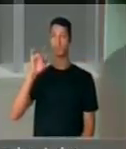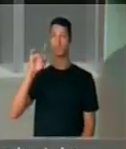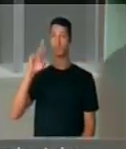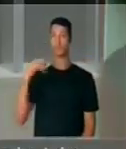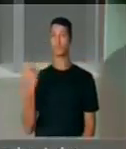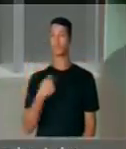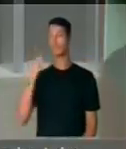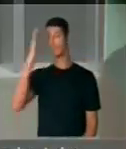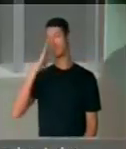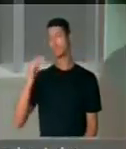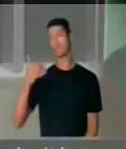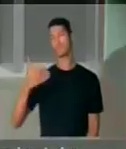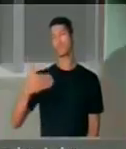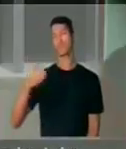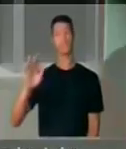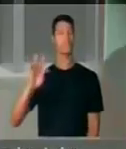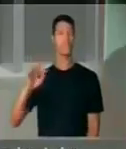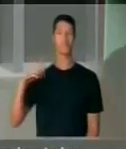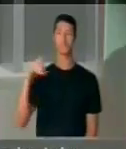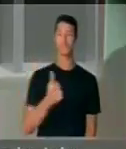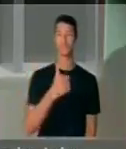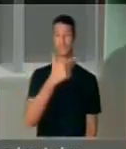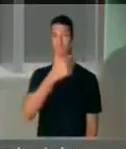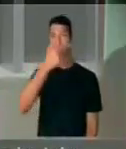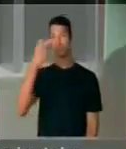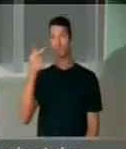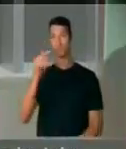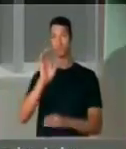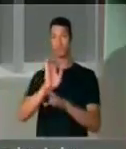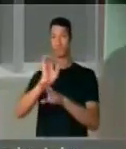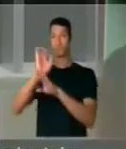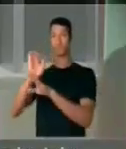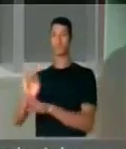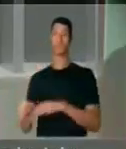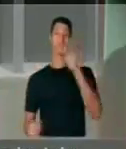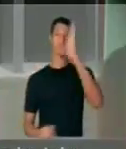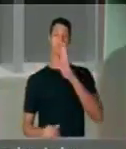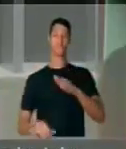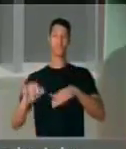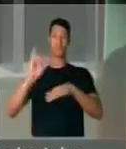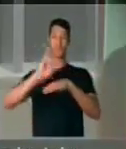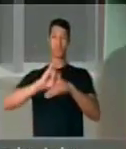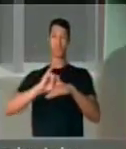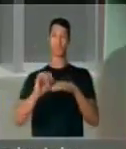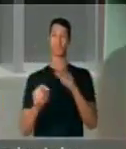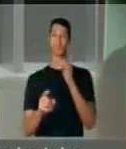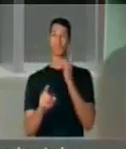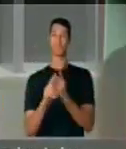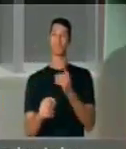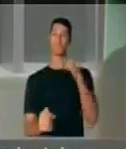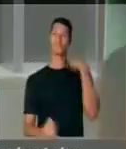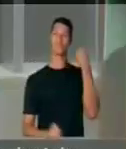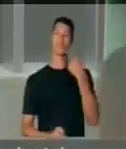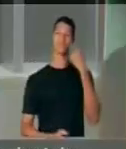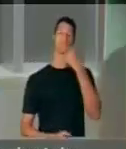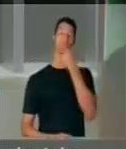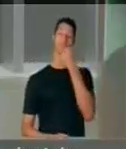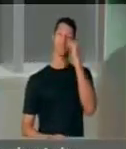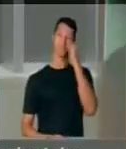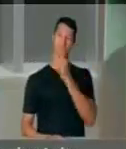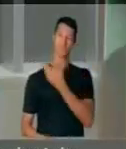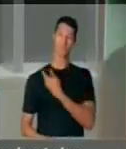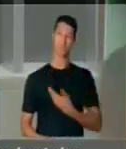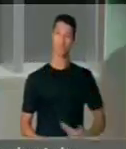Brasil afora, em todos os 27 estados brasileiros e capitais. Encontrei deputados e